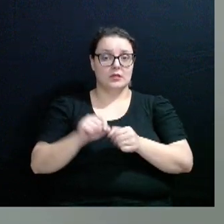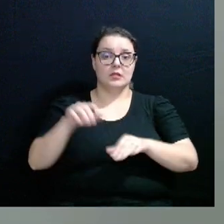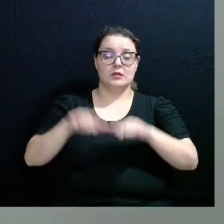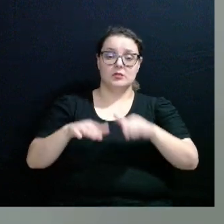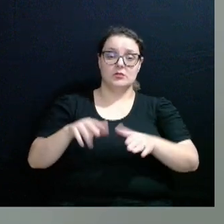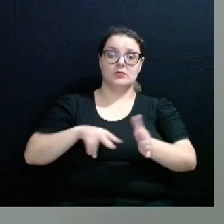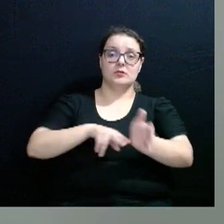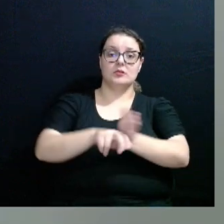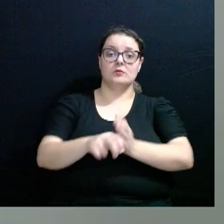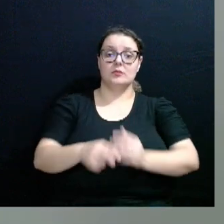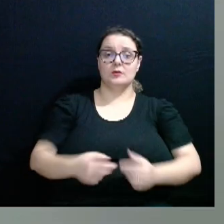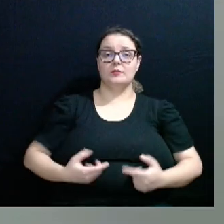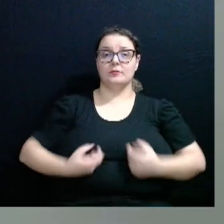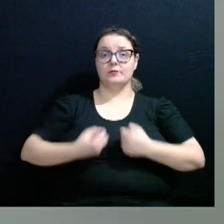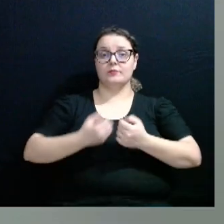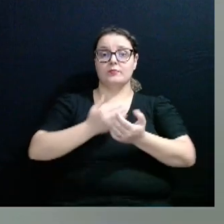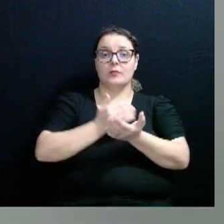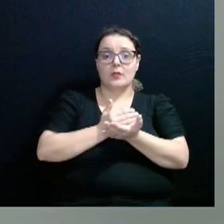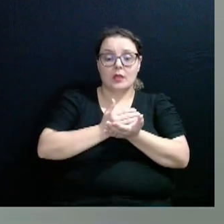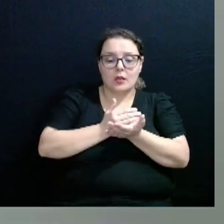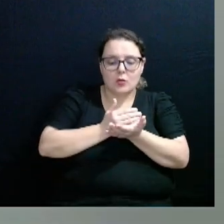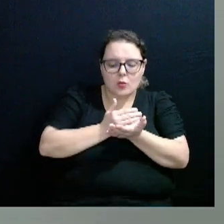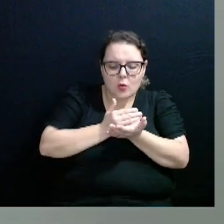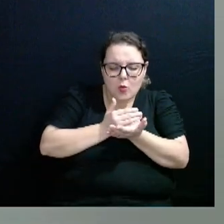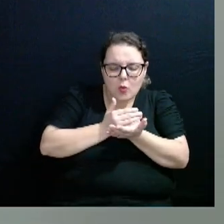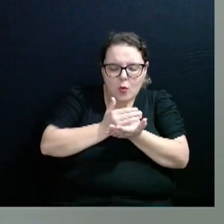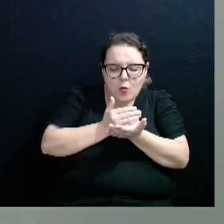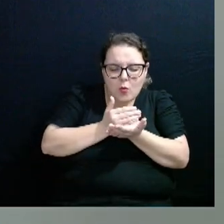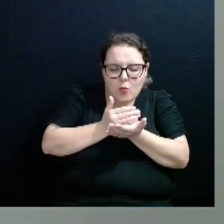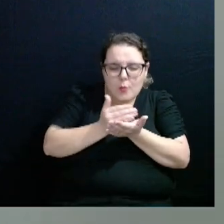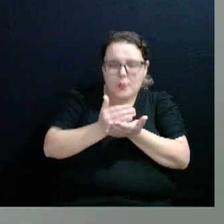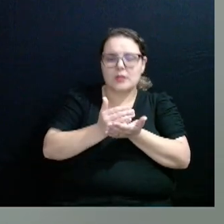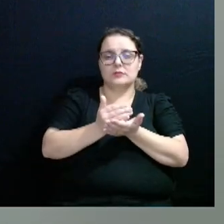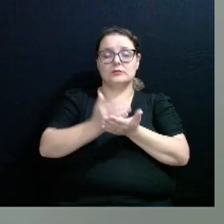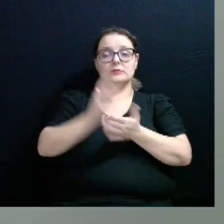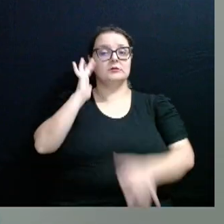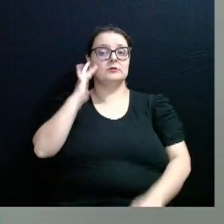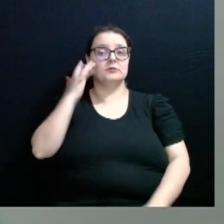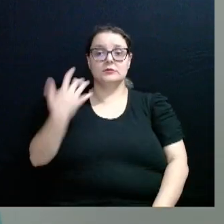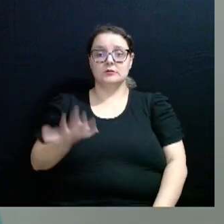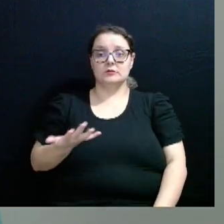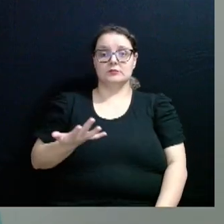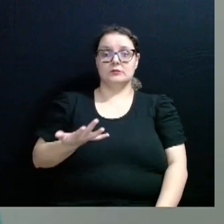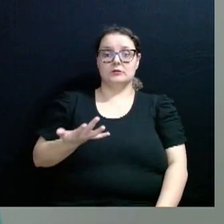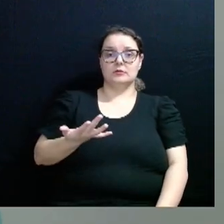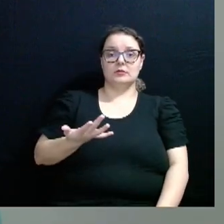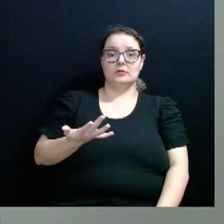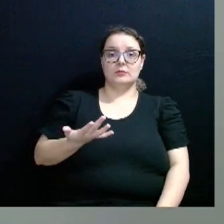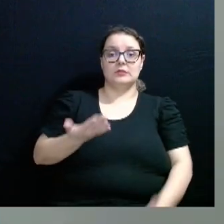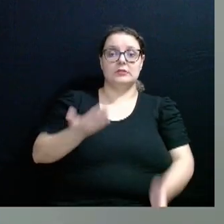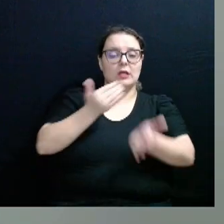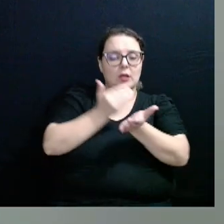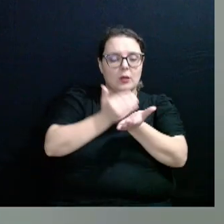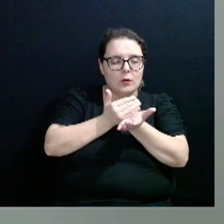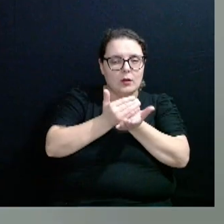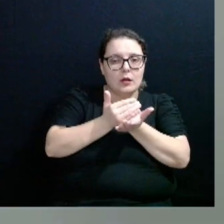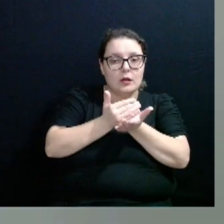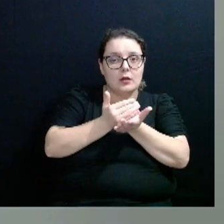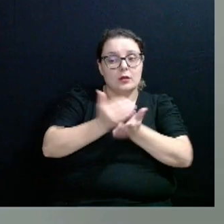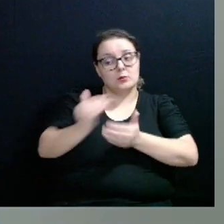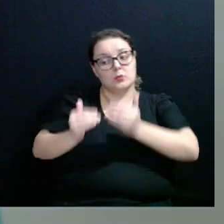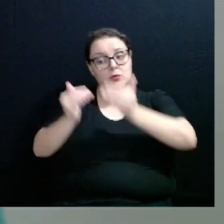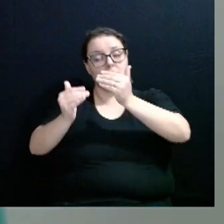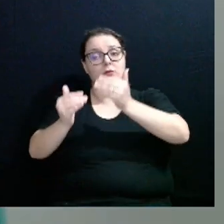num estágio tão inicial que a gente não sabe se esse estágio inicial iria se desenvolver num câncer mais